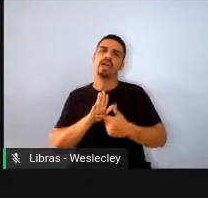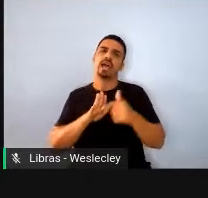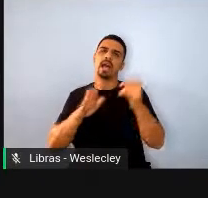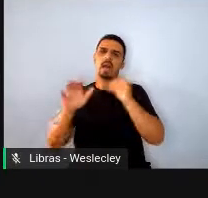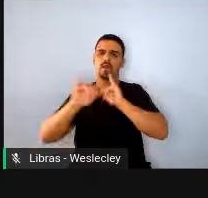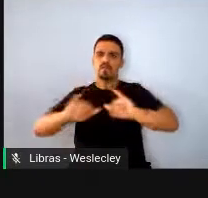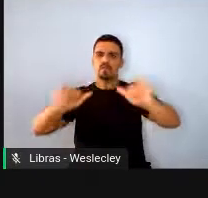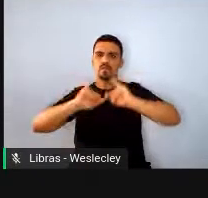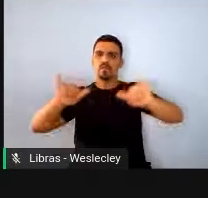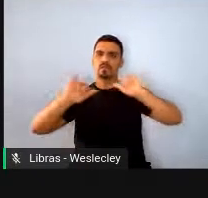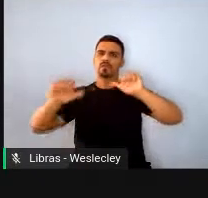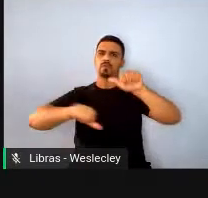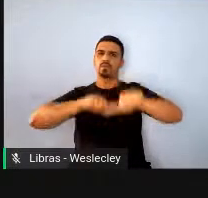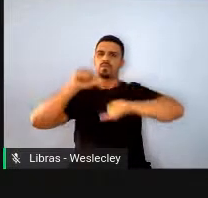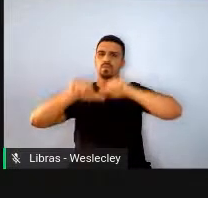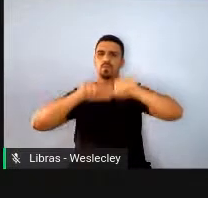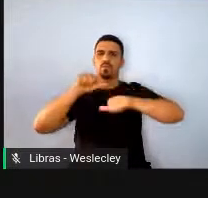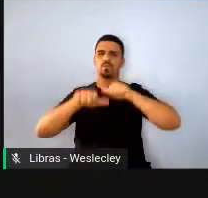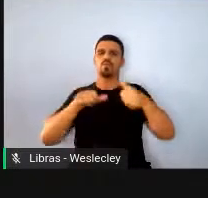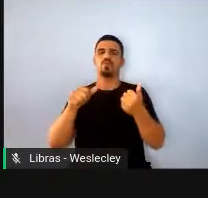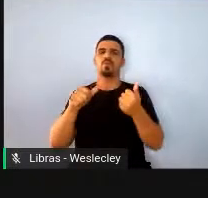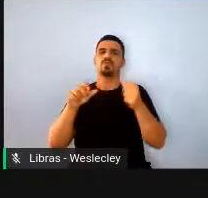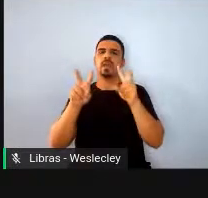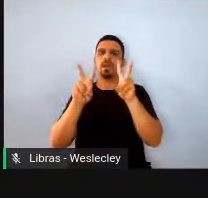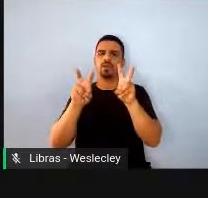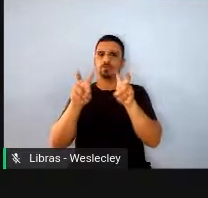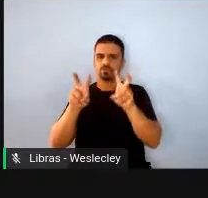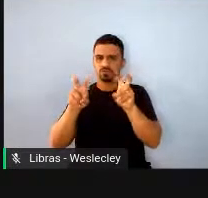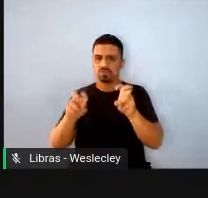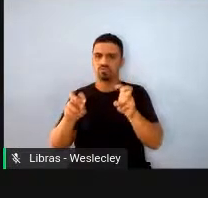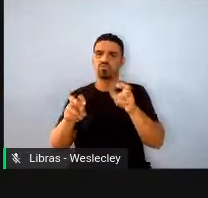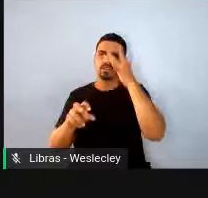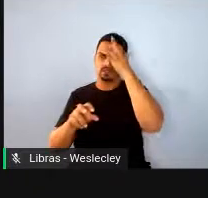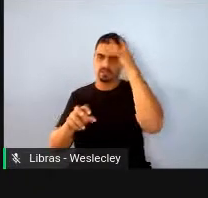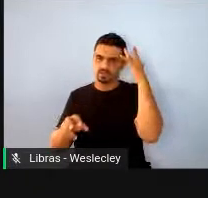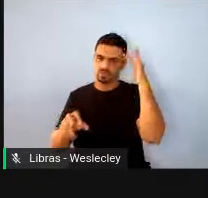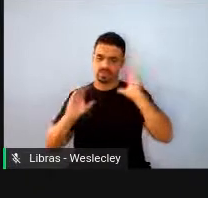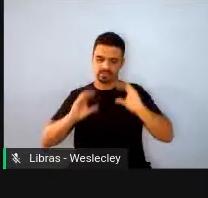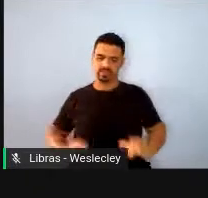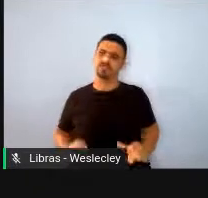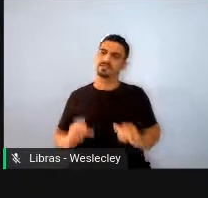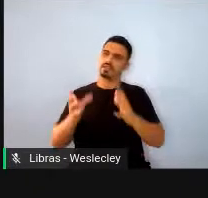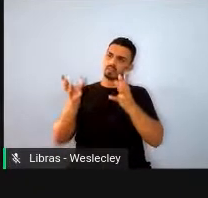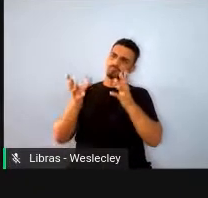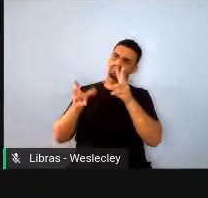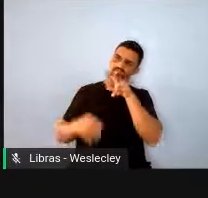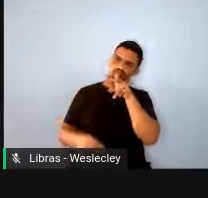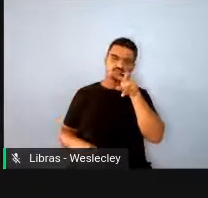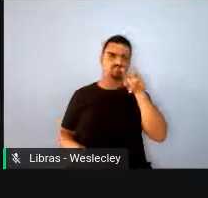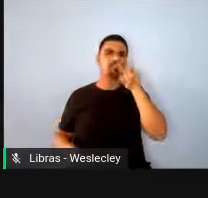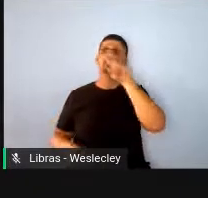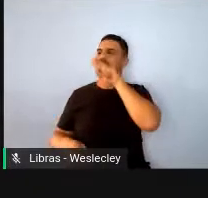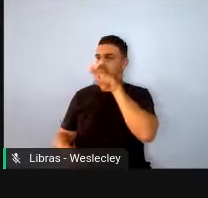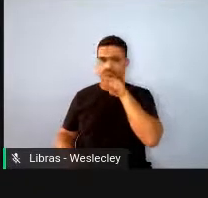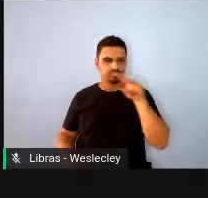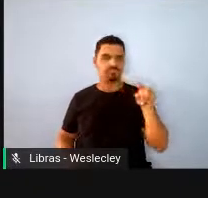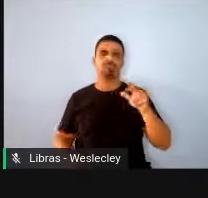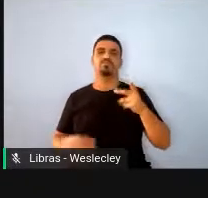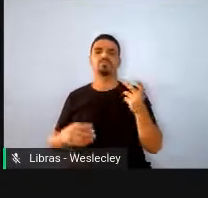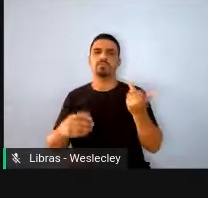o conteúdo que chega ao cidadão. É muito nítido, é claro, é visível